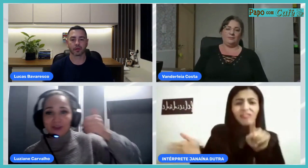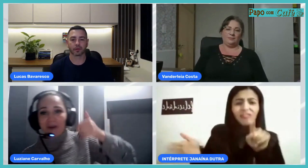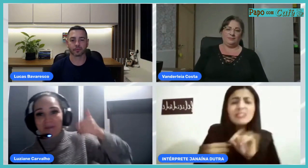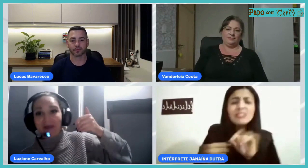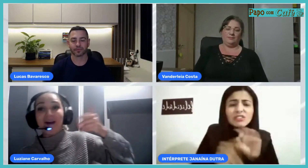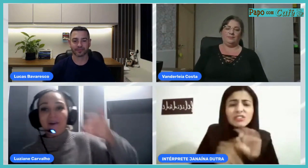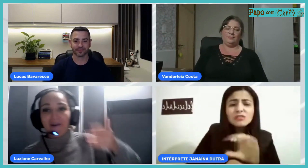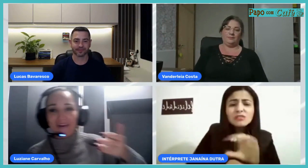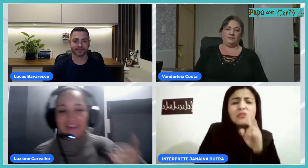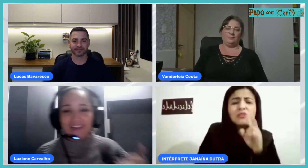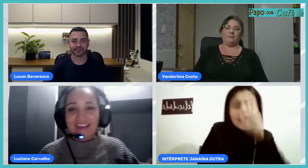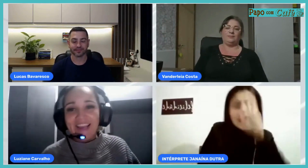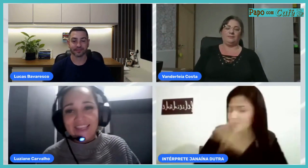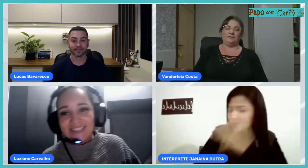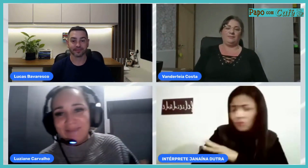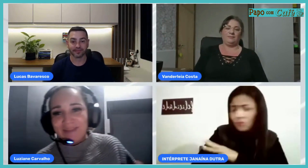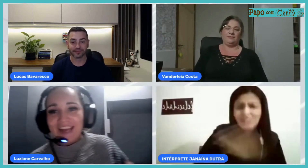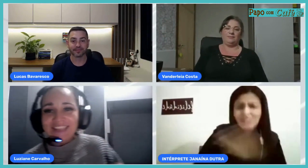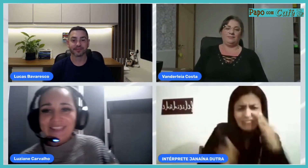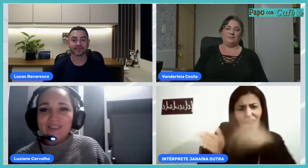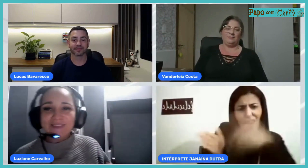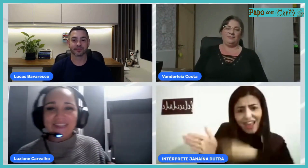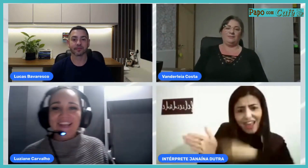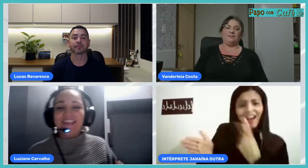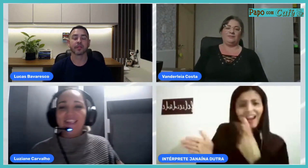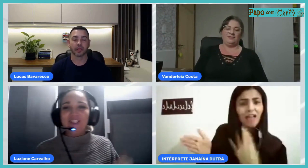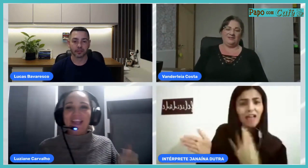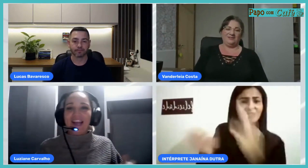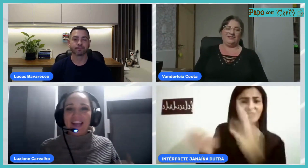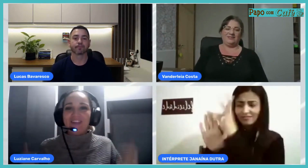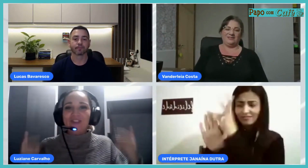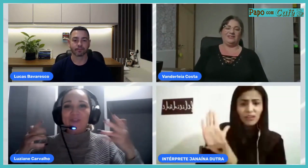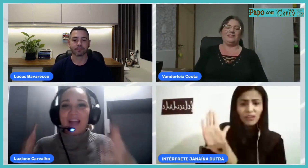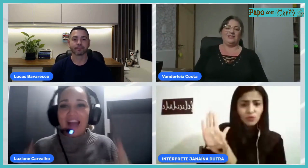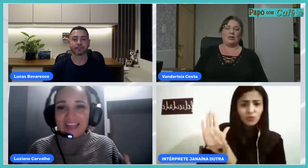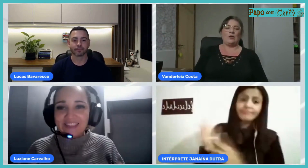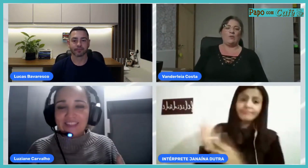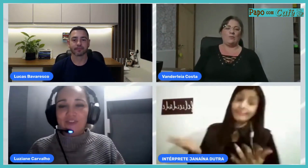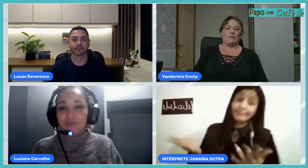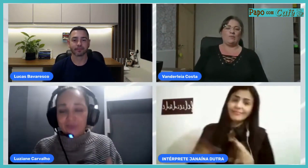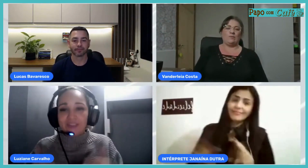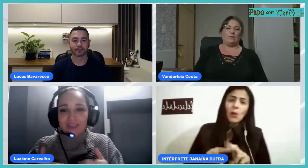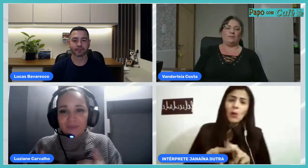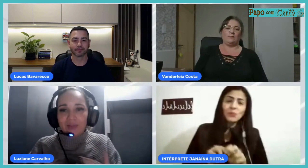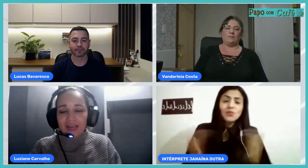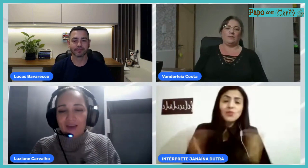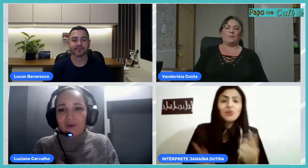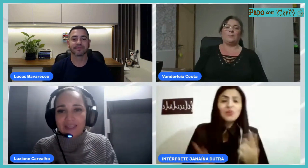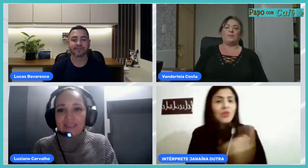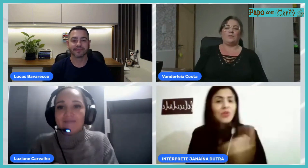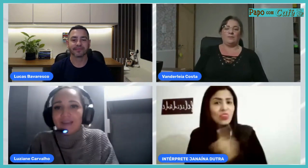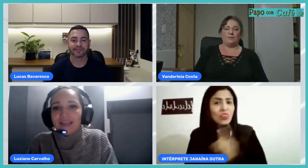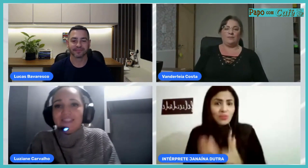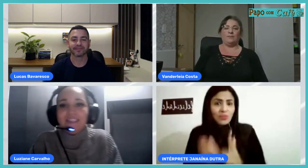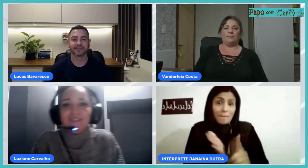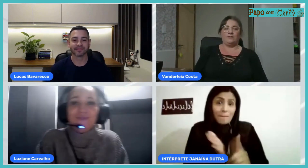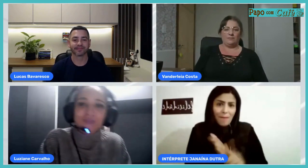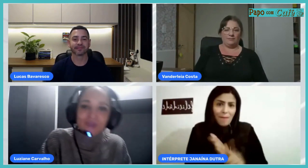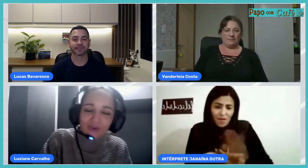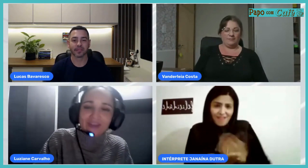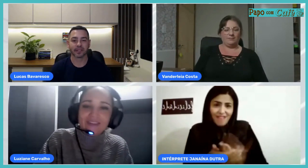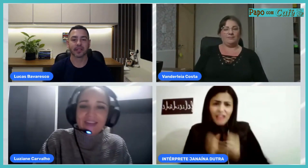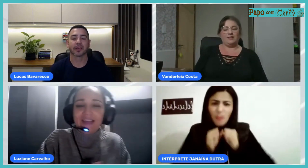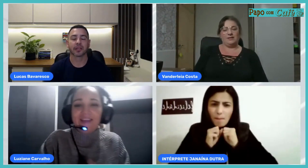o nosso papel agora é disseminar isso, né? É chegar lá nos lugares e falar, olha, não é assim